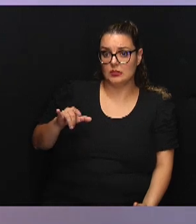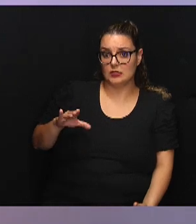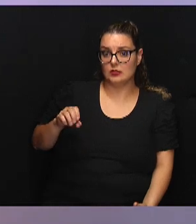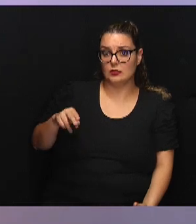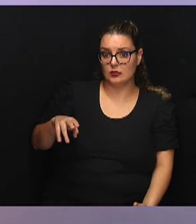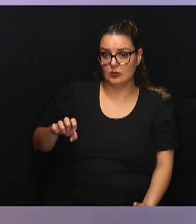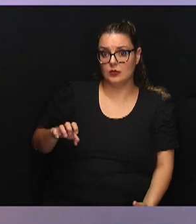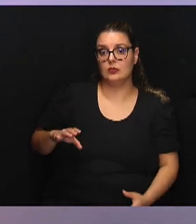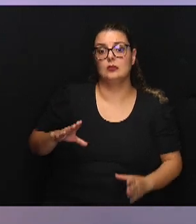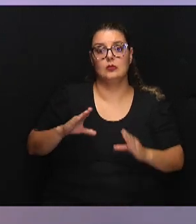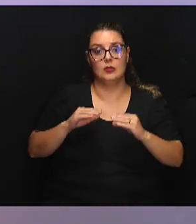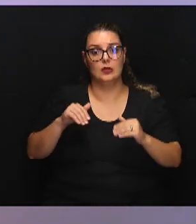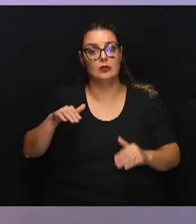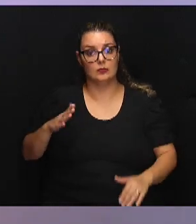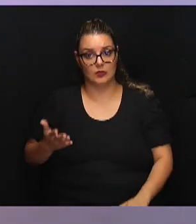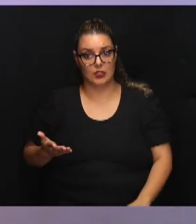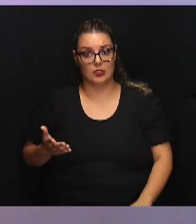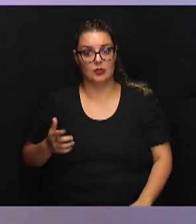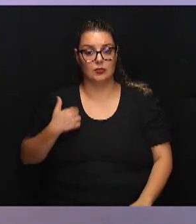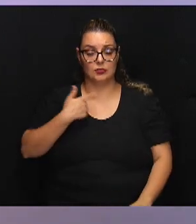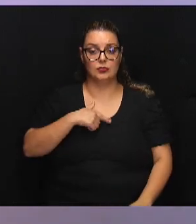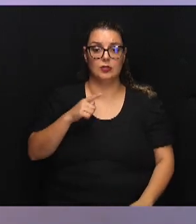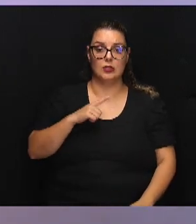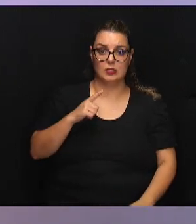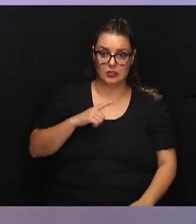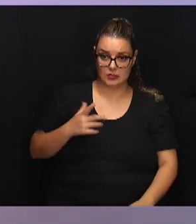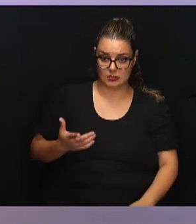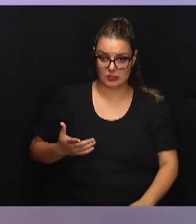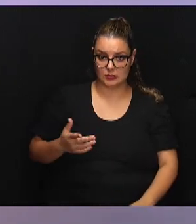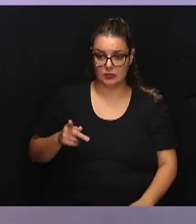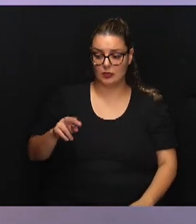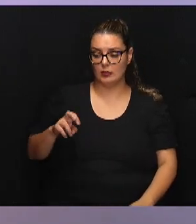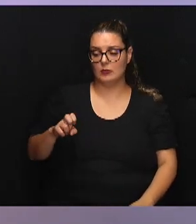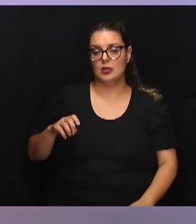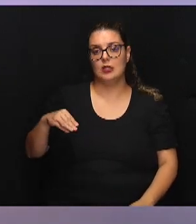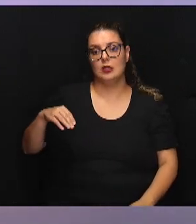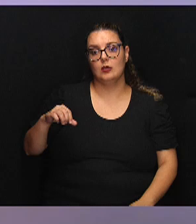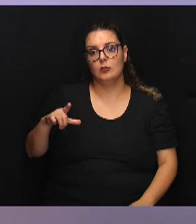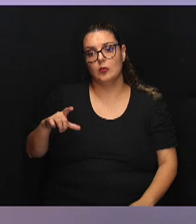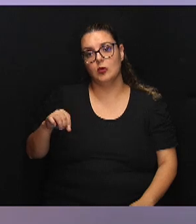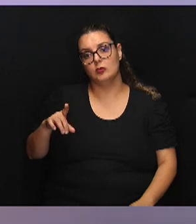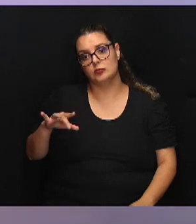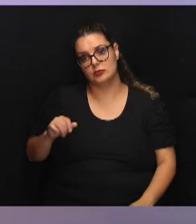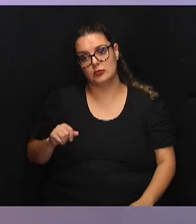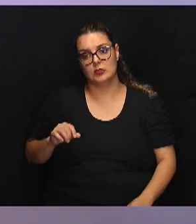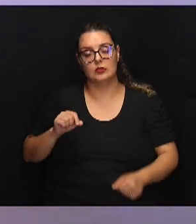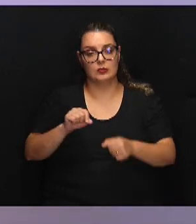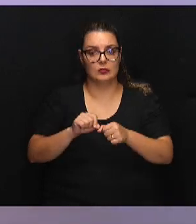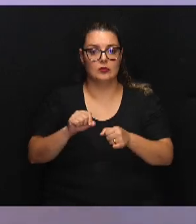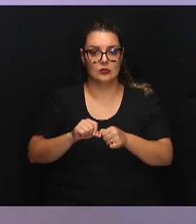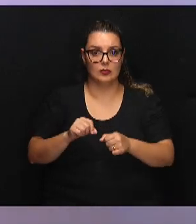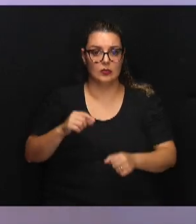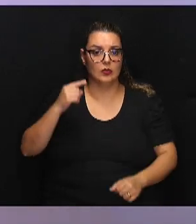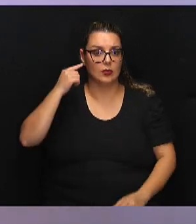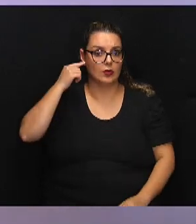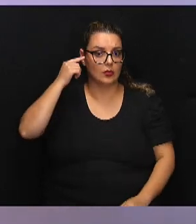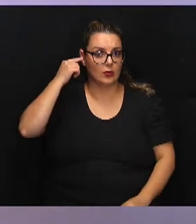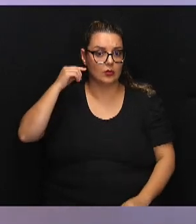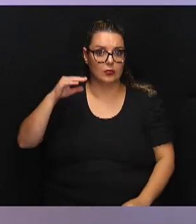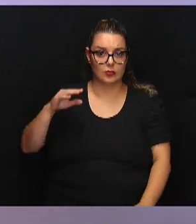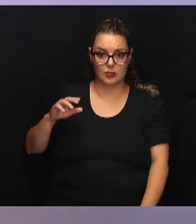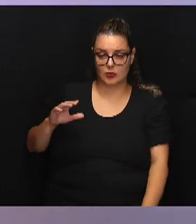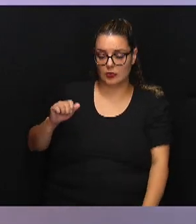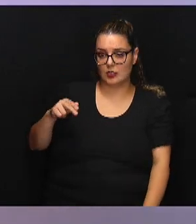mais confortável. A gente tem o que é pré-moldado, que é feito específico para o canal do